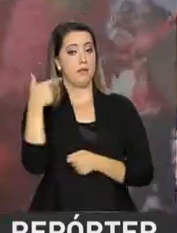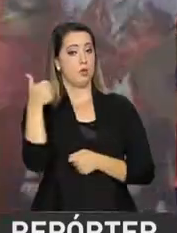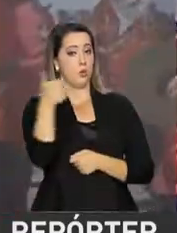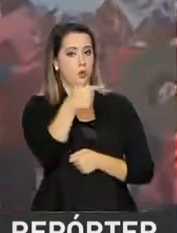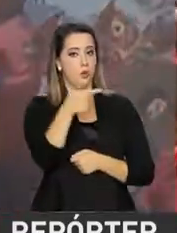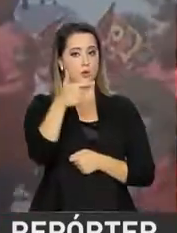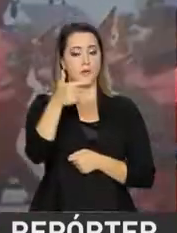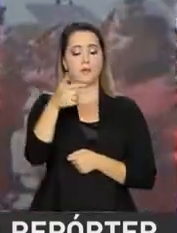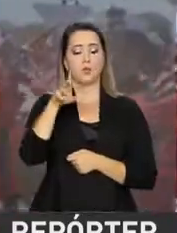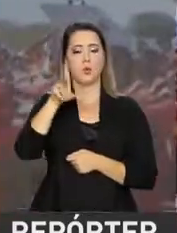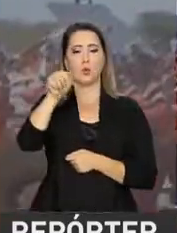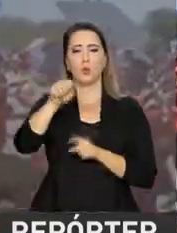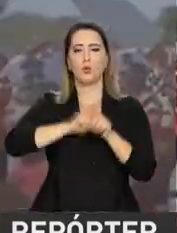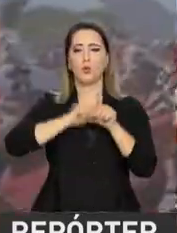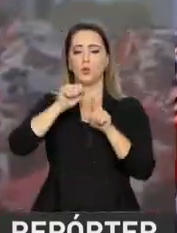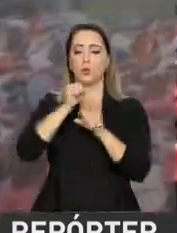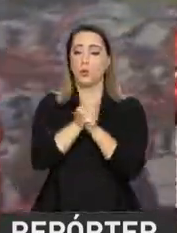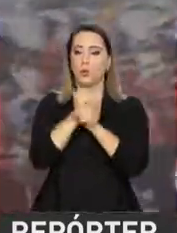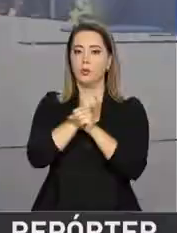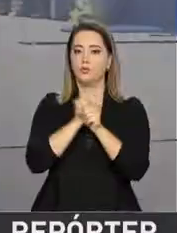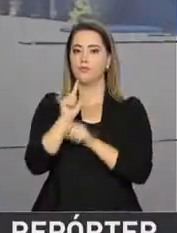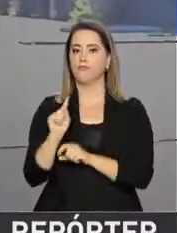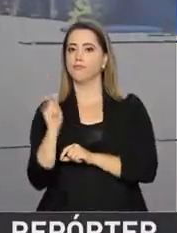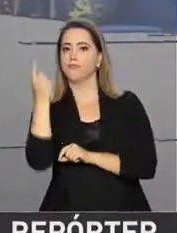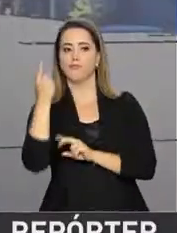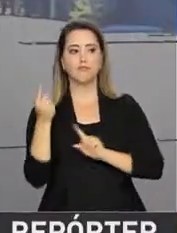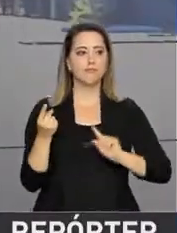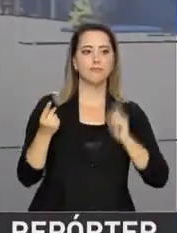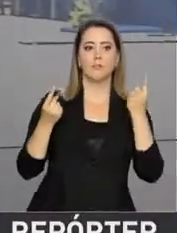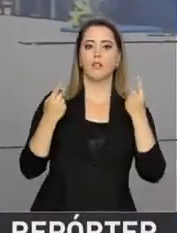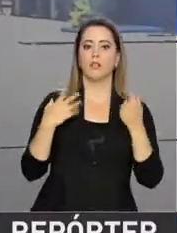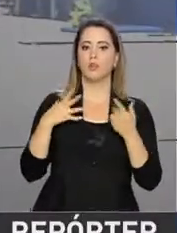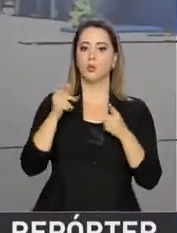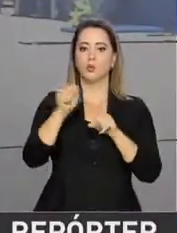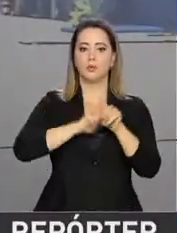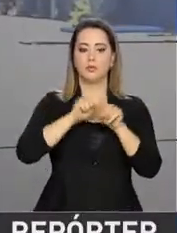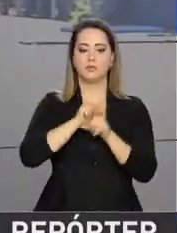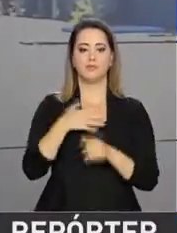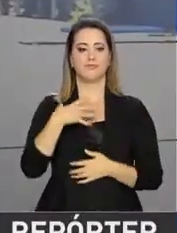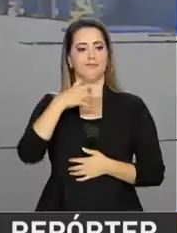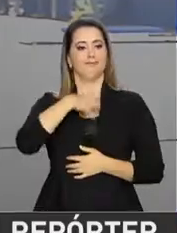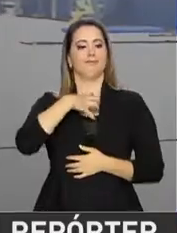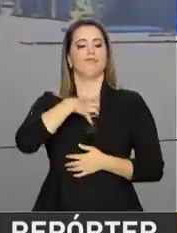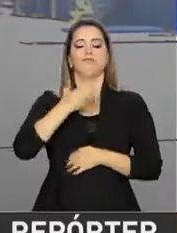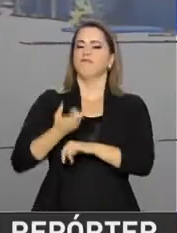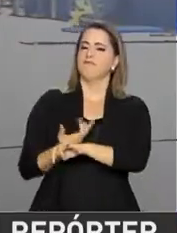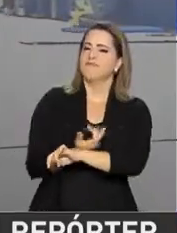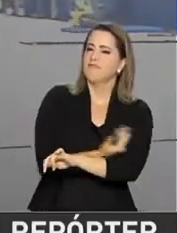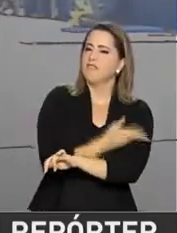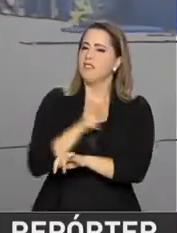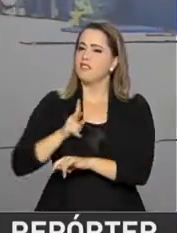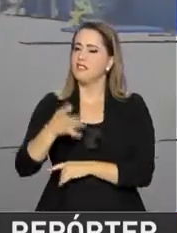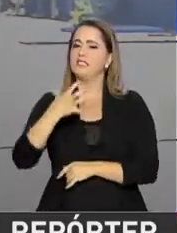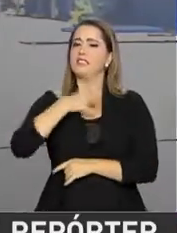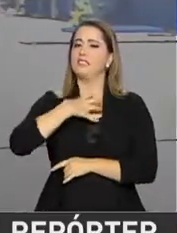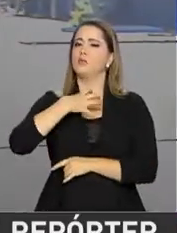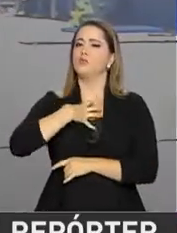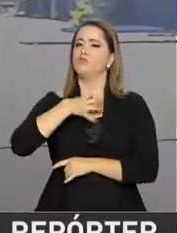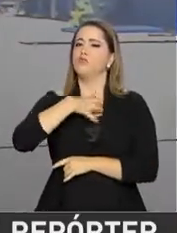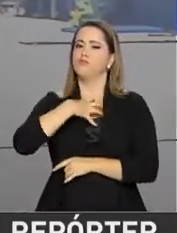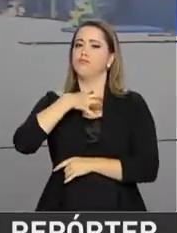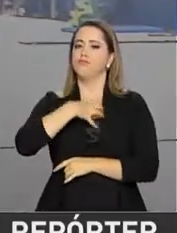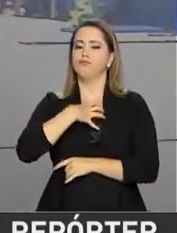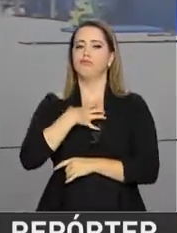delas é única para quem participa as emoções se renovam né e a gente sempre sente tudo muito forte